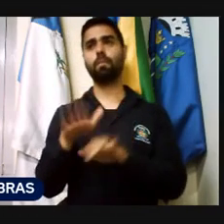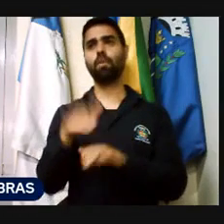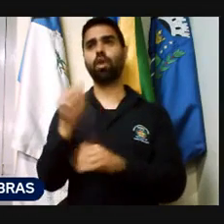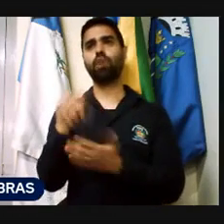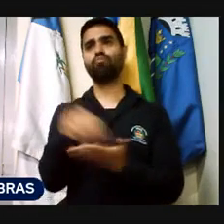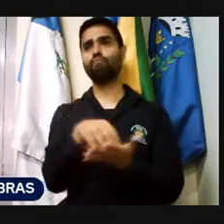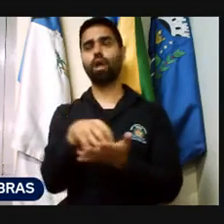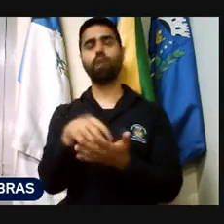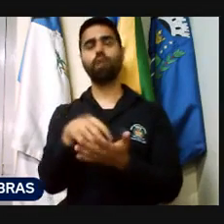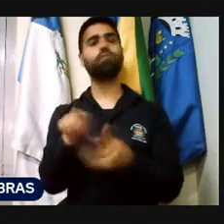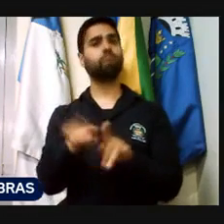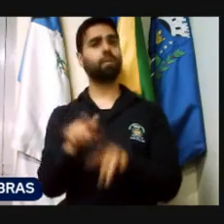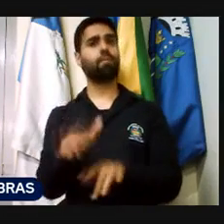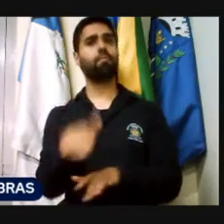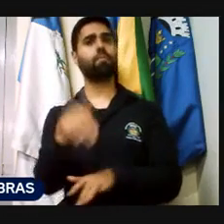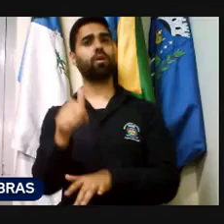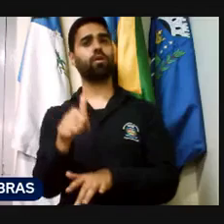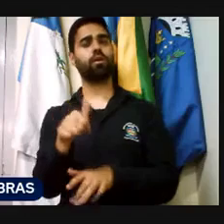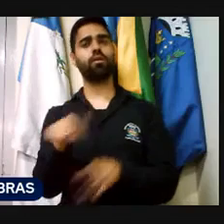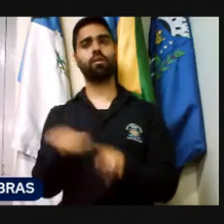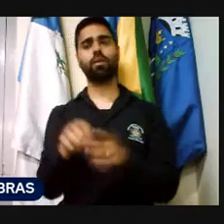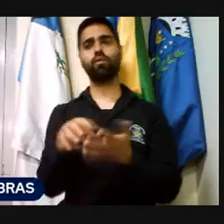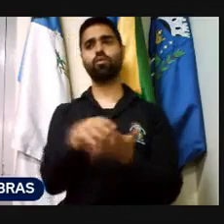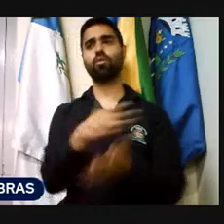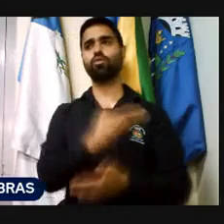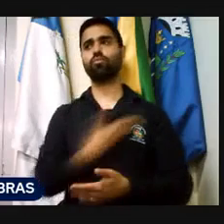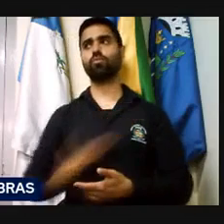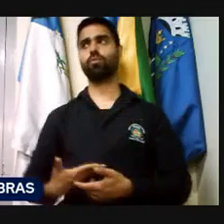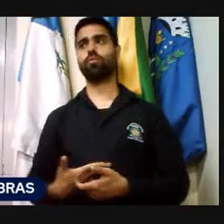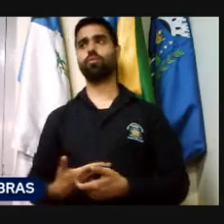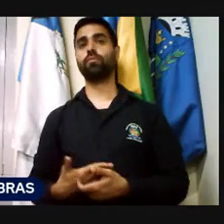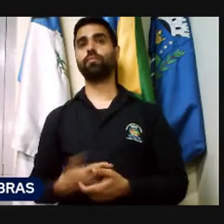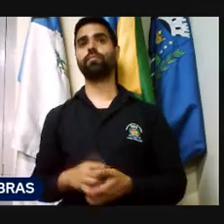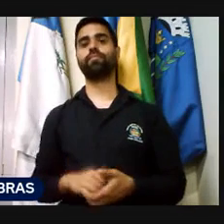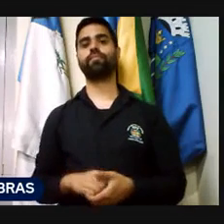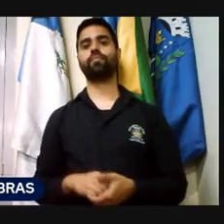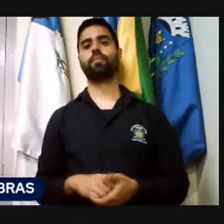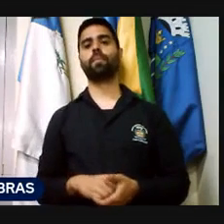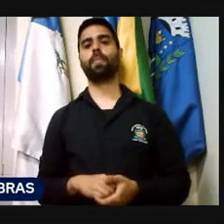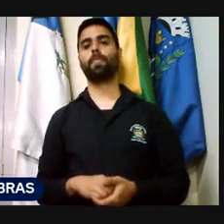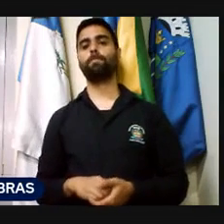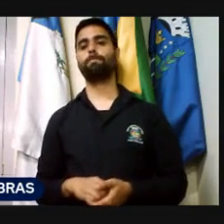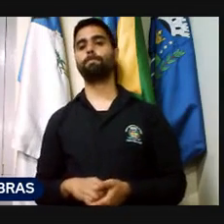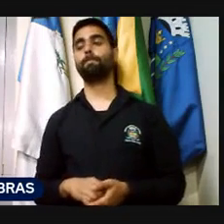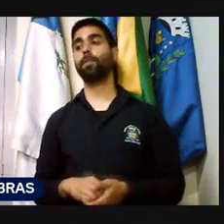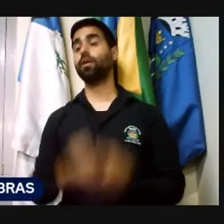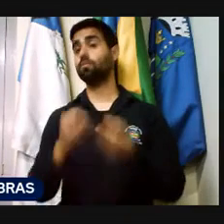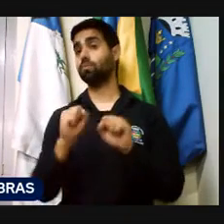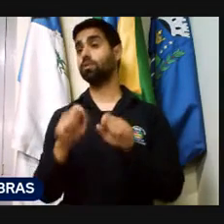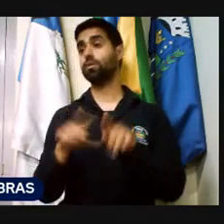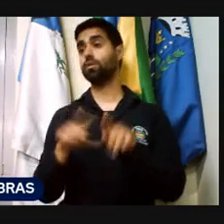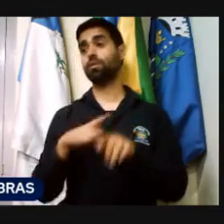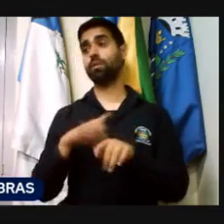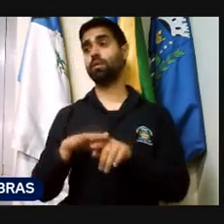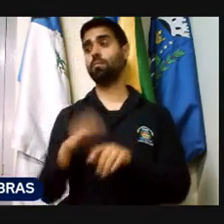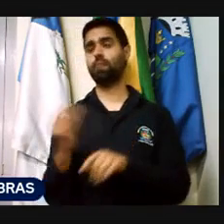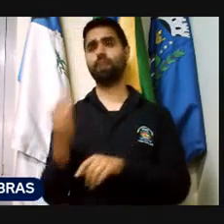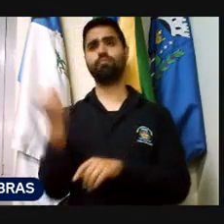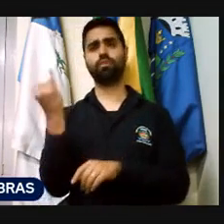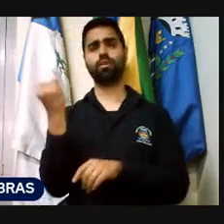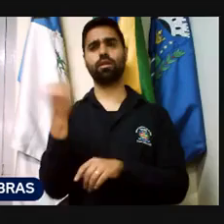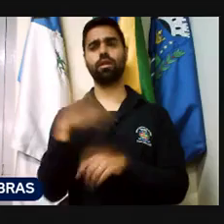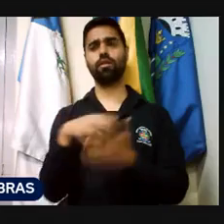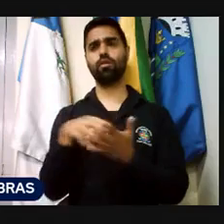desse mais qualidade ao transporte público. Isso sim que seria o mais importante, o transporte